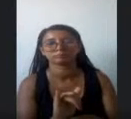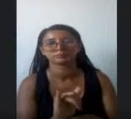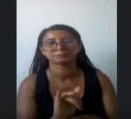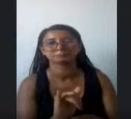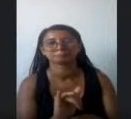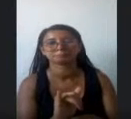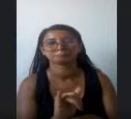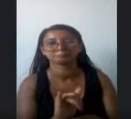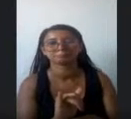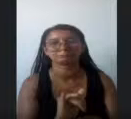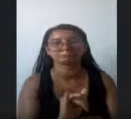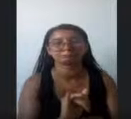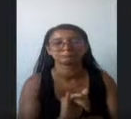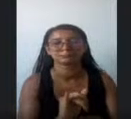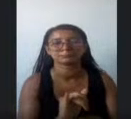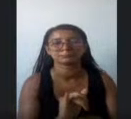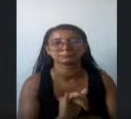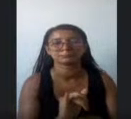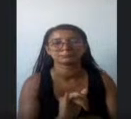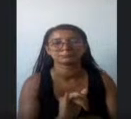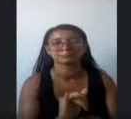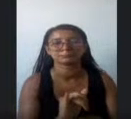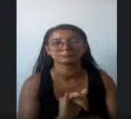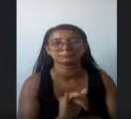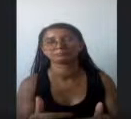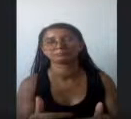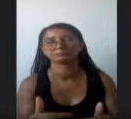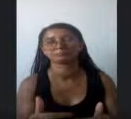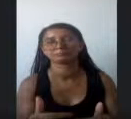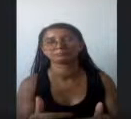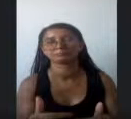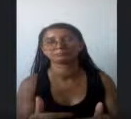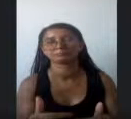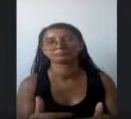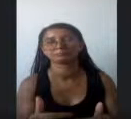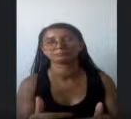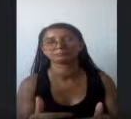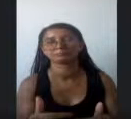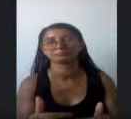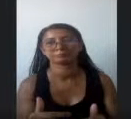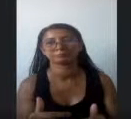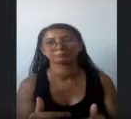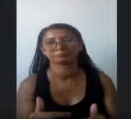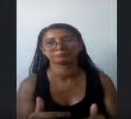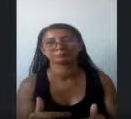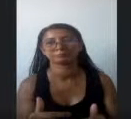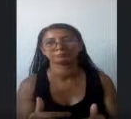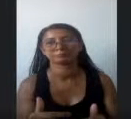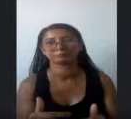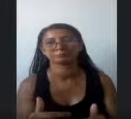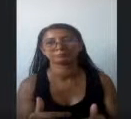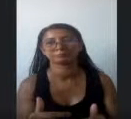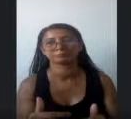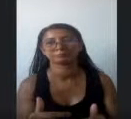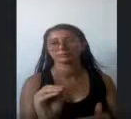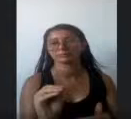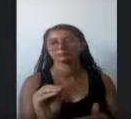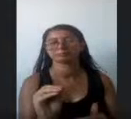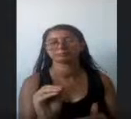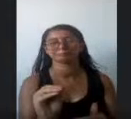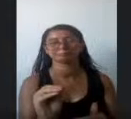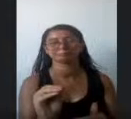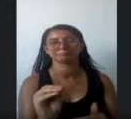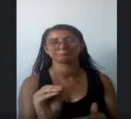busca ativa, né, e que também não negligenciassem outras